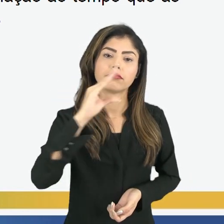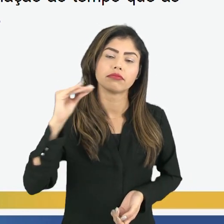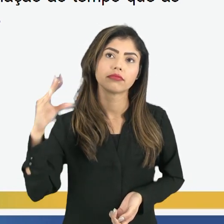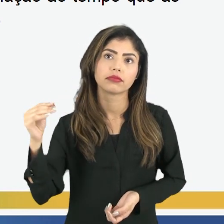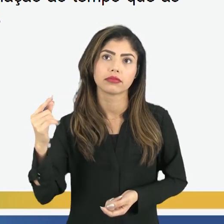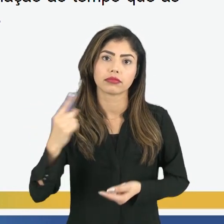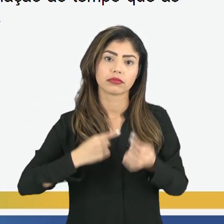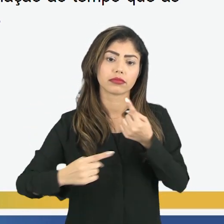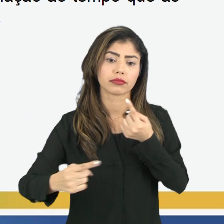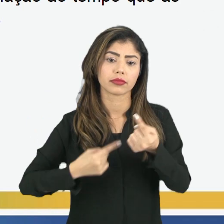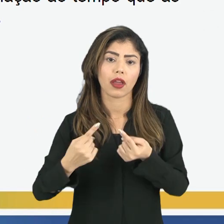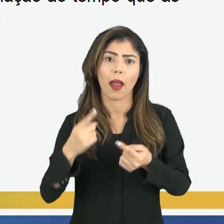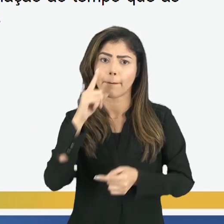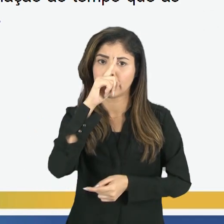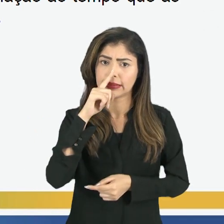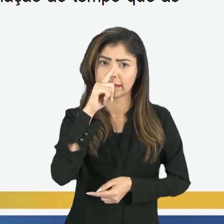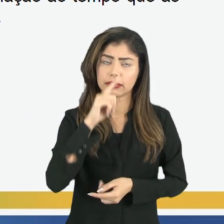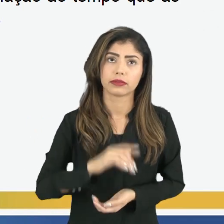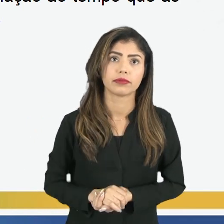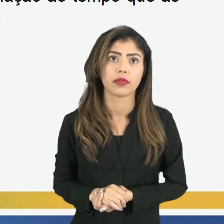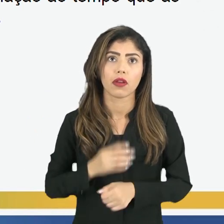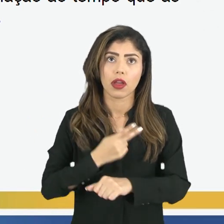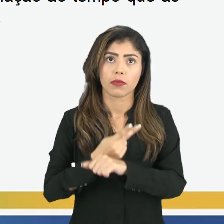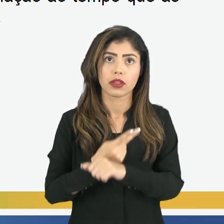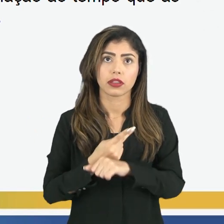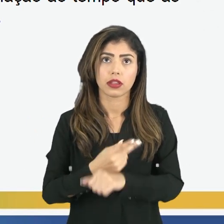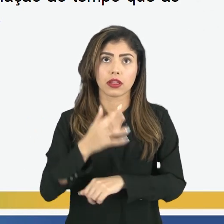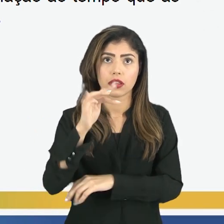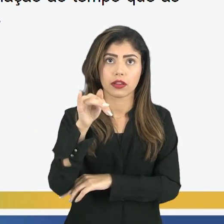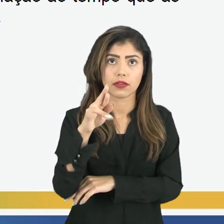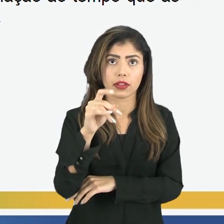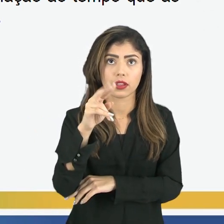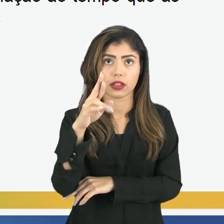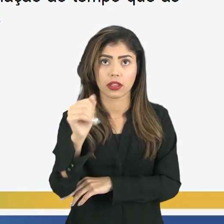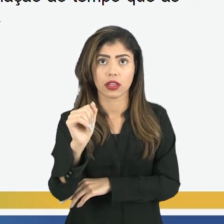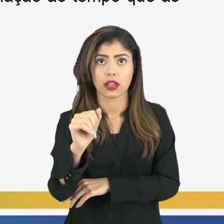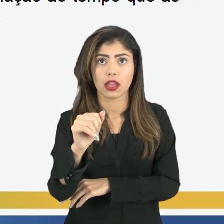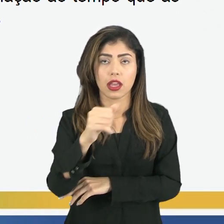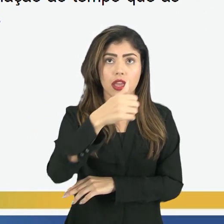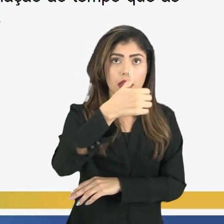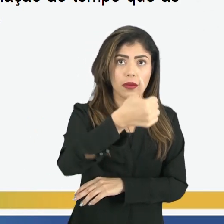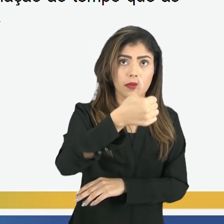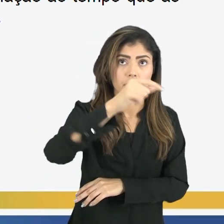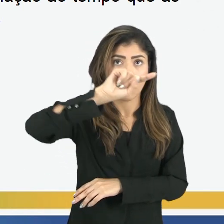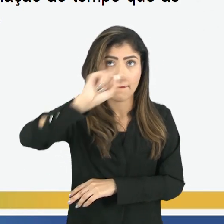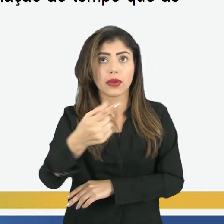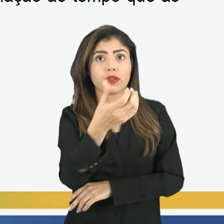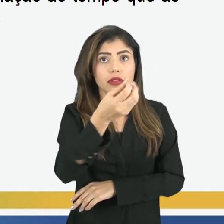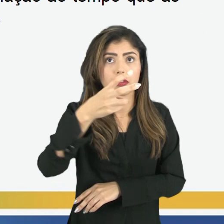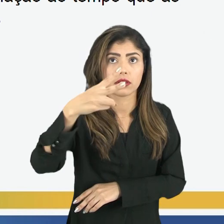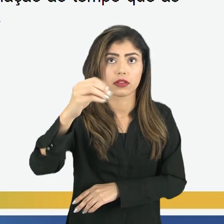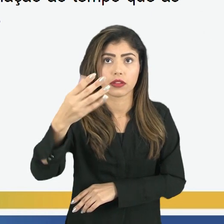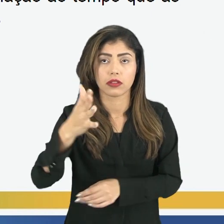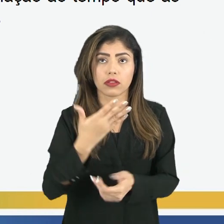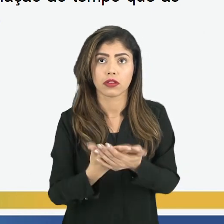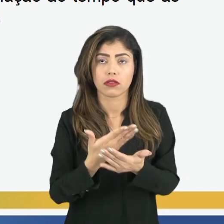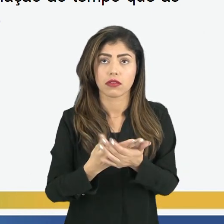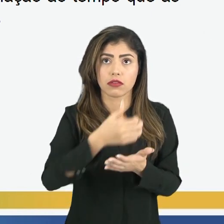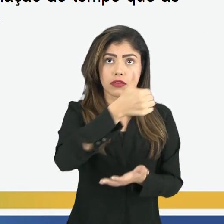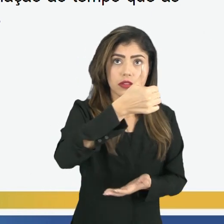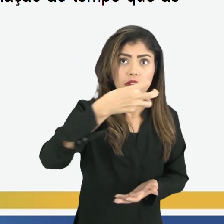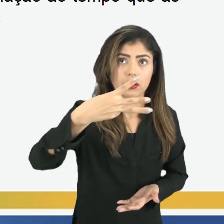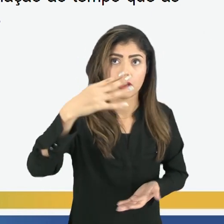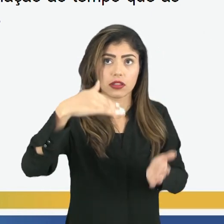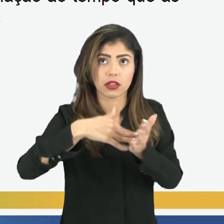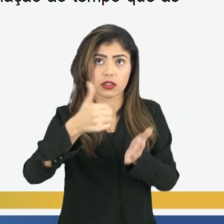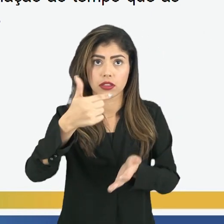uma relação perigosa. Uma pesquisa feita em Flandres, na Bélgica, com 1.656 estudantes